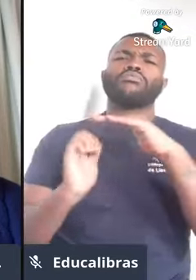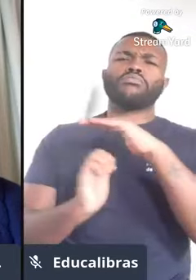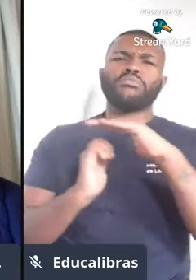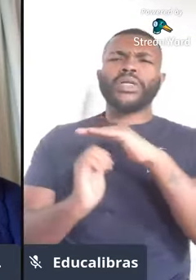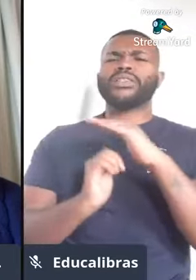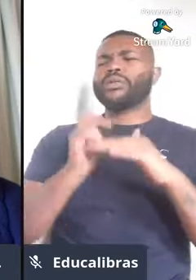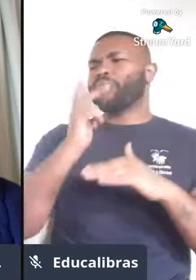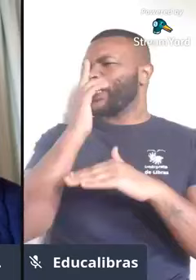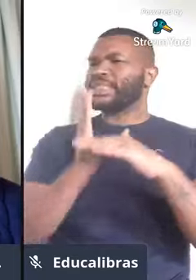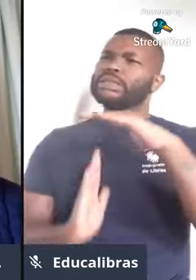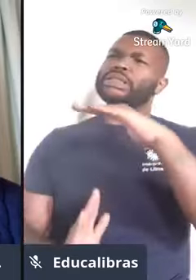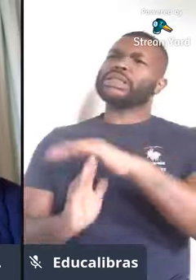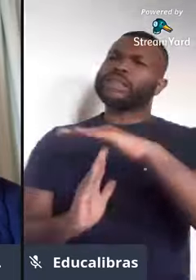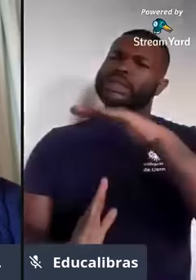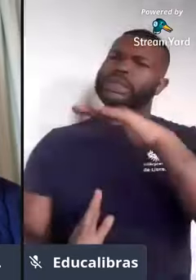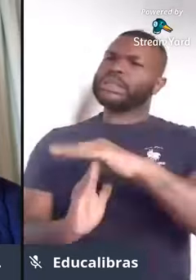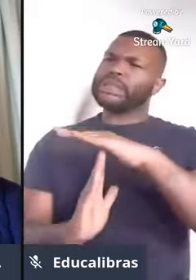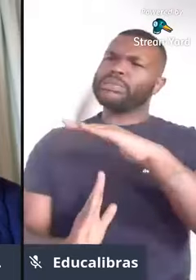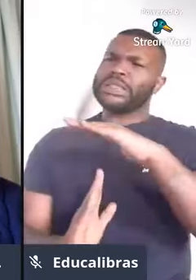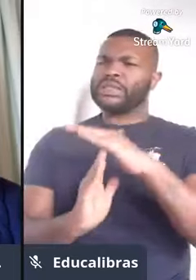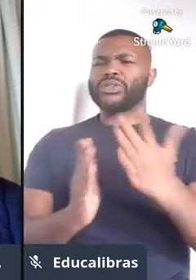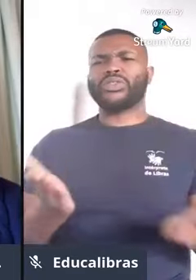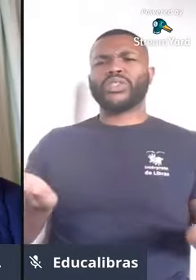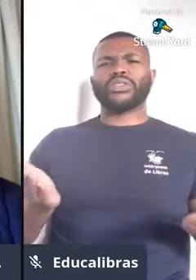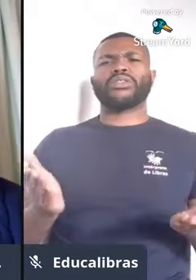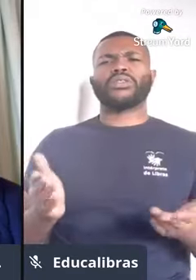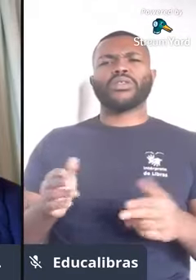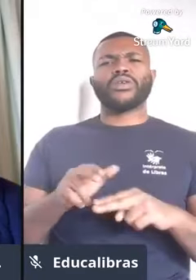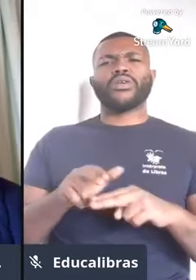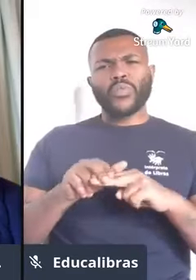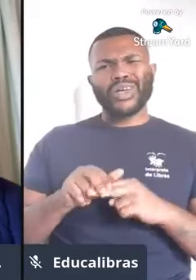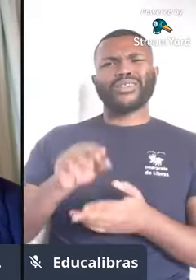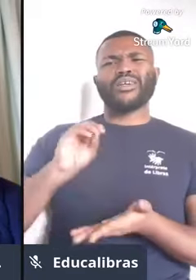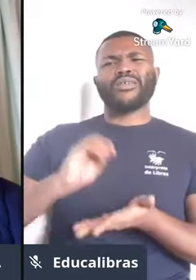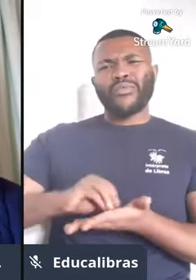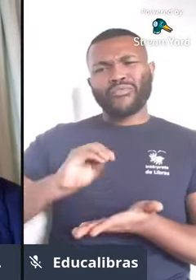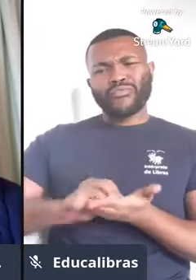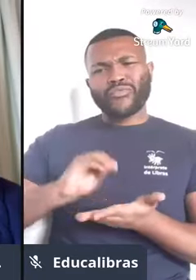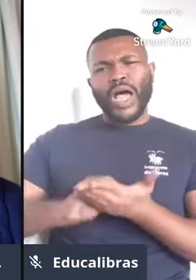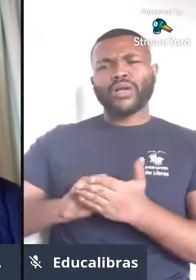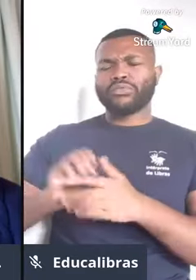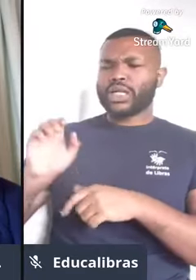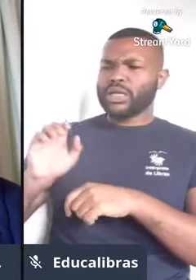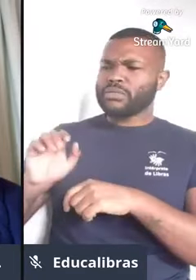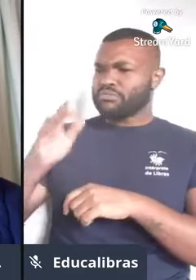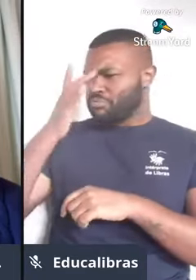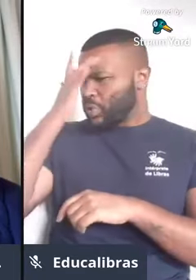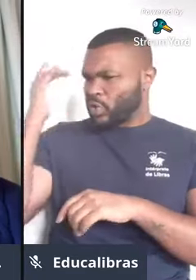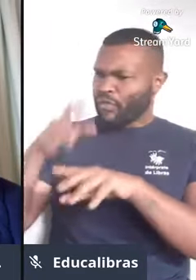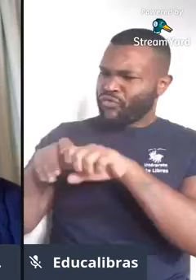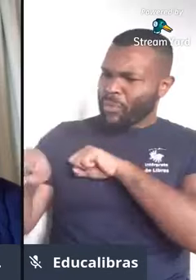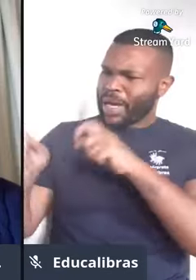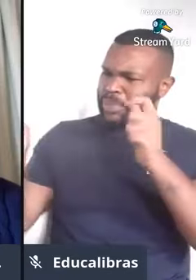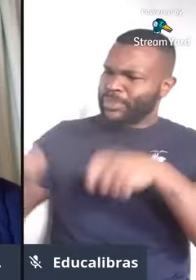que elas dizem ter em função da falta de capacitação dos candidatos?